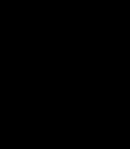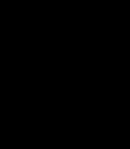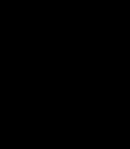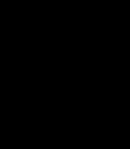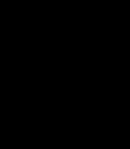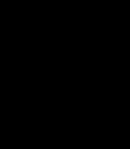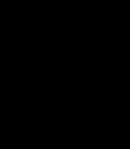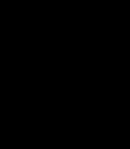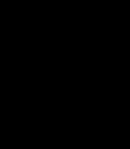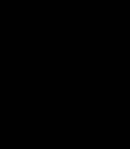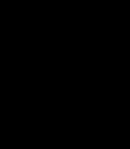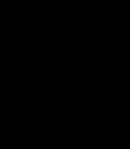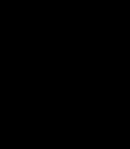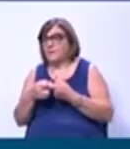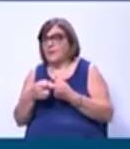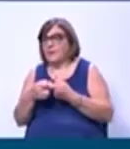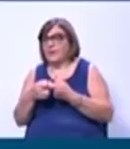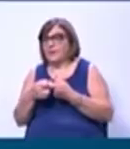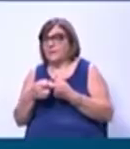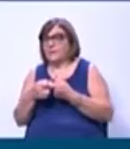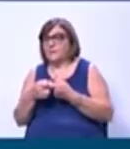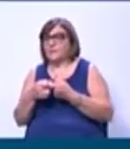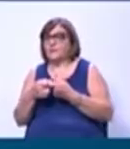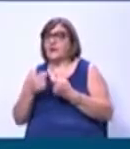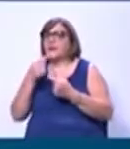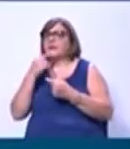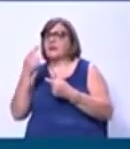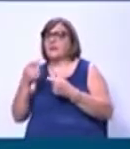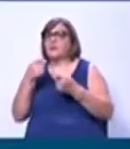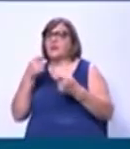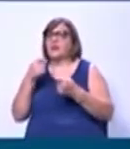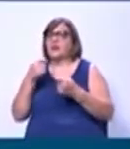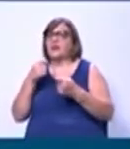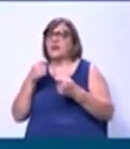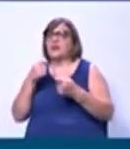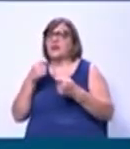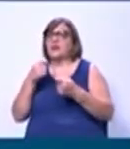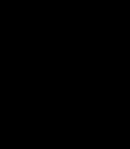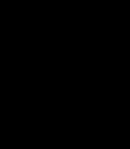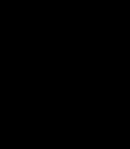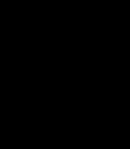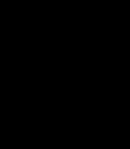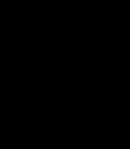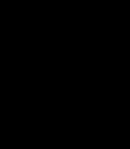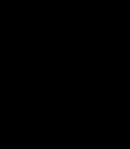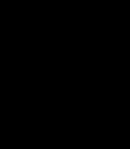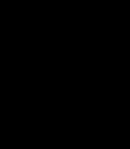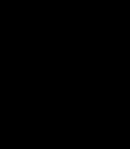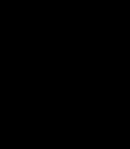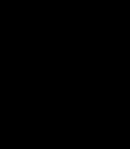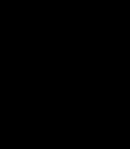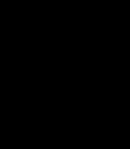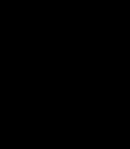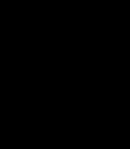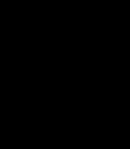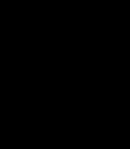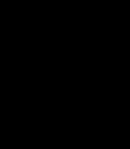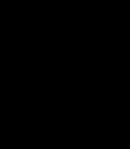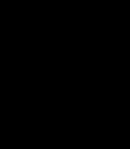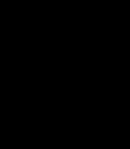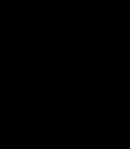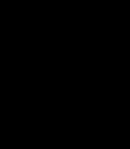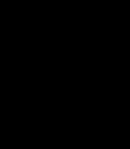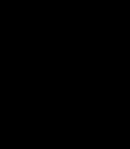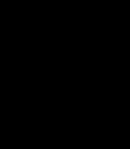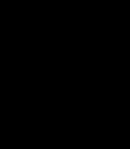disso, pois, que é muito recorrente. Sim. Digamos que o mercado do sono dos bebês é um mercado que gera muitos milhares, não